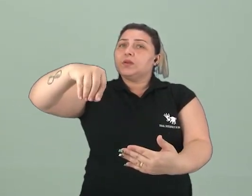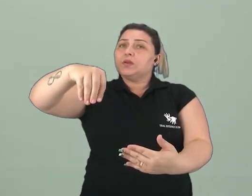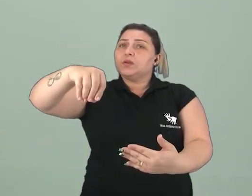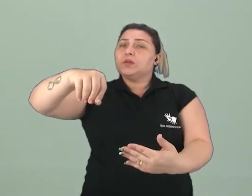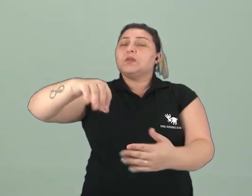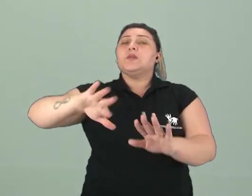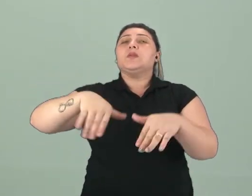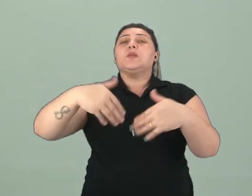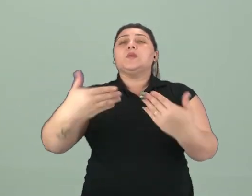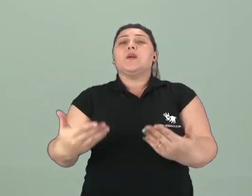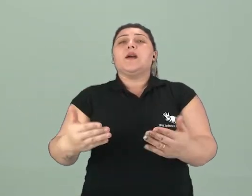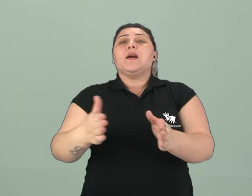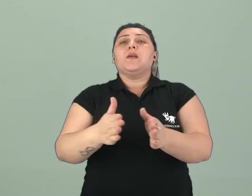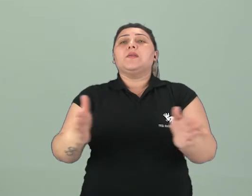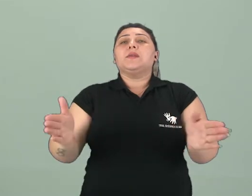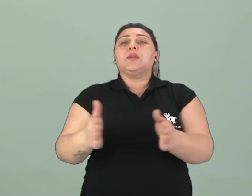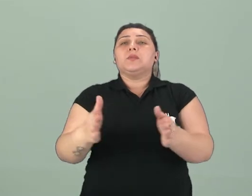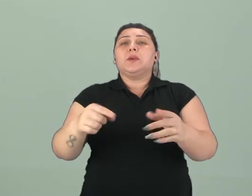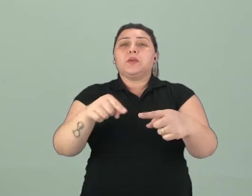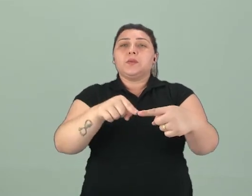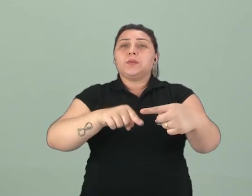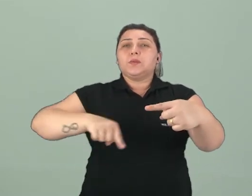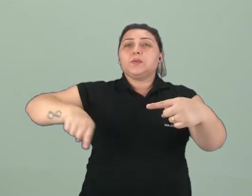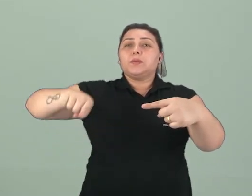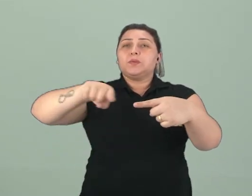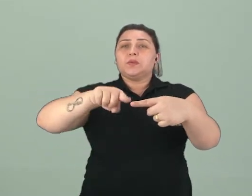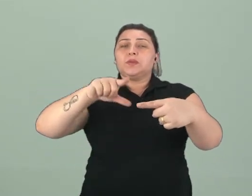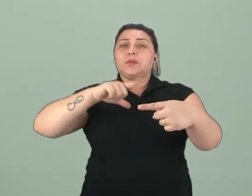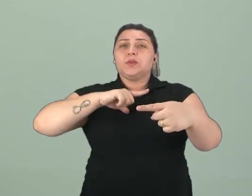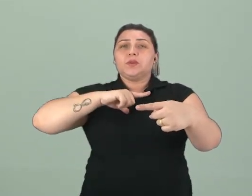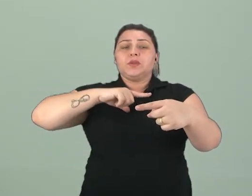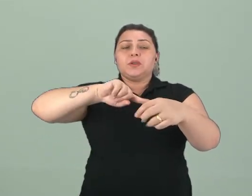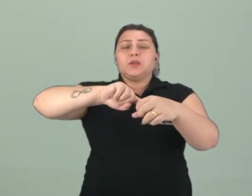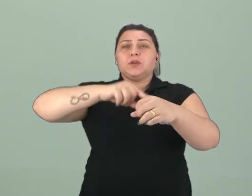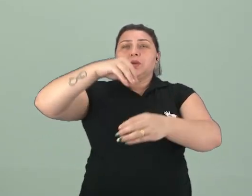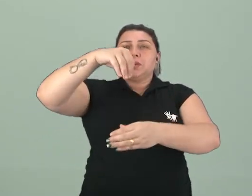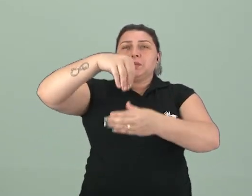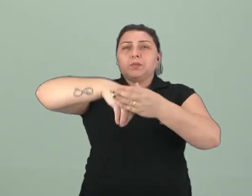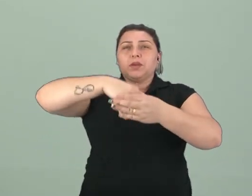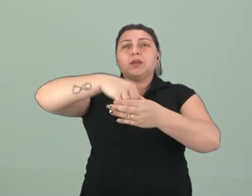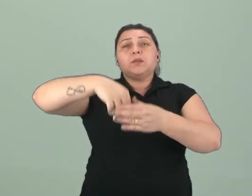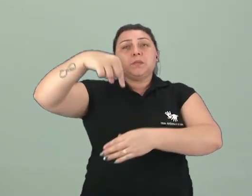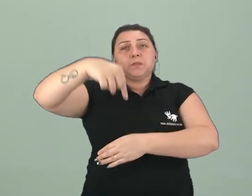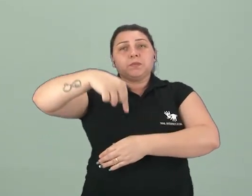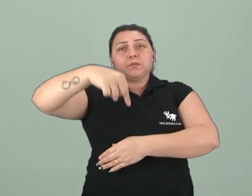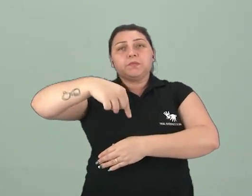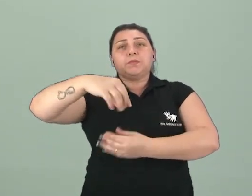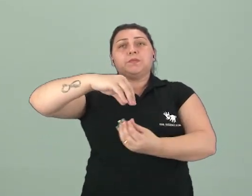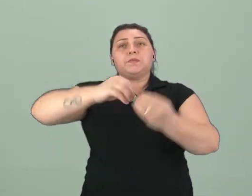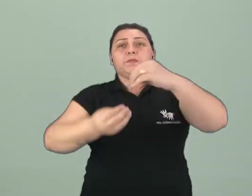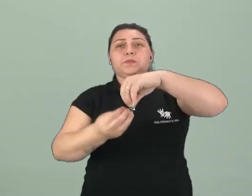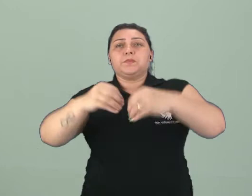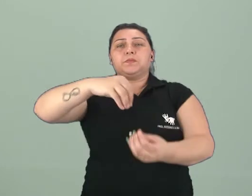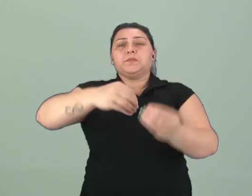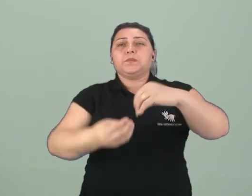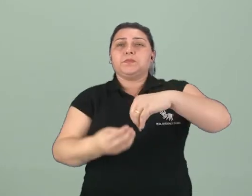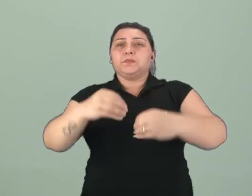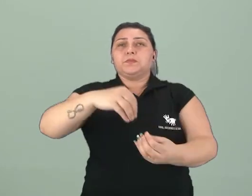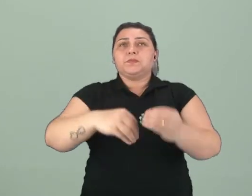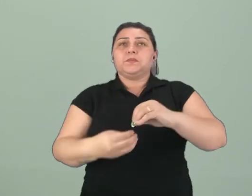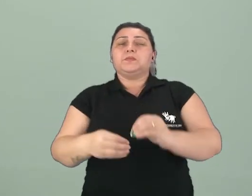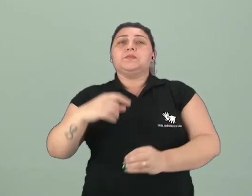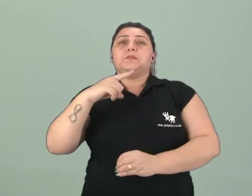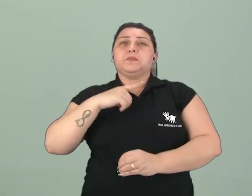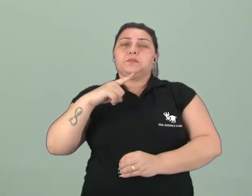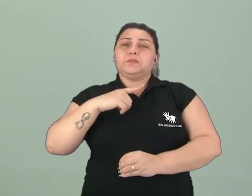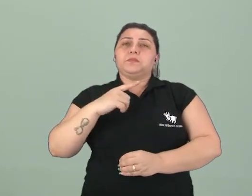e qual era o tamanho da circunferência lá que tinha no meio da ampulheta, para que determinasse